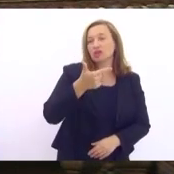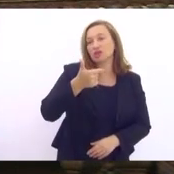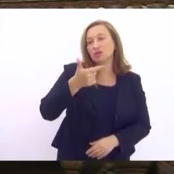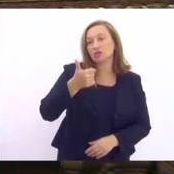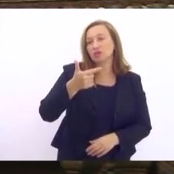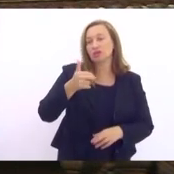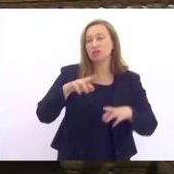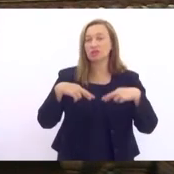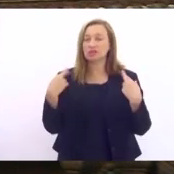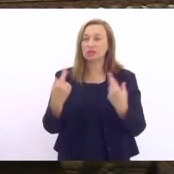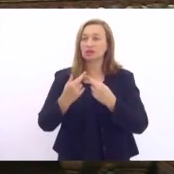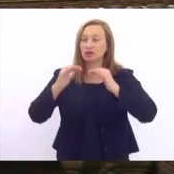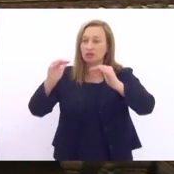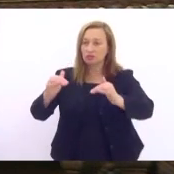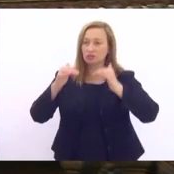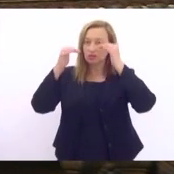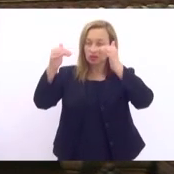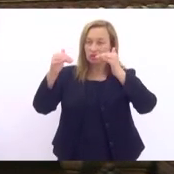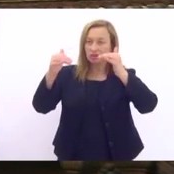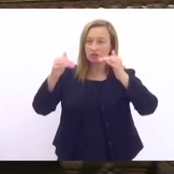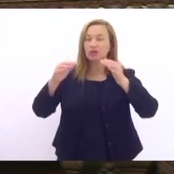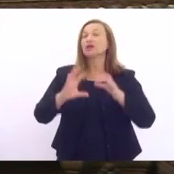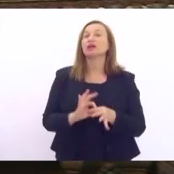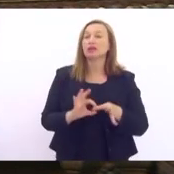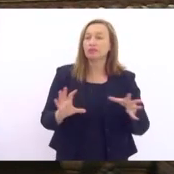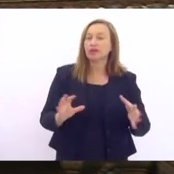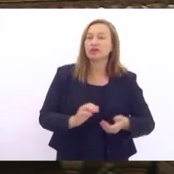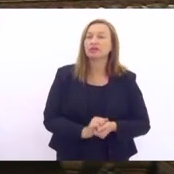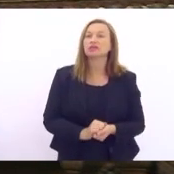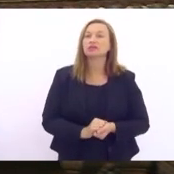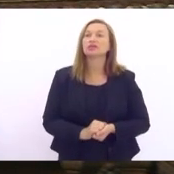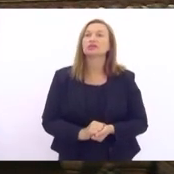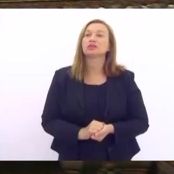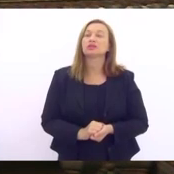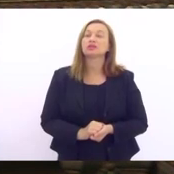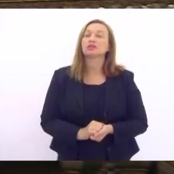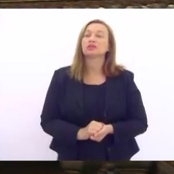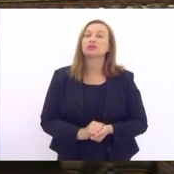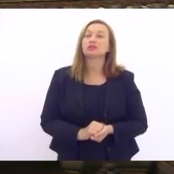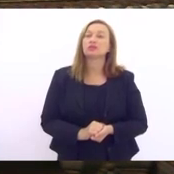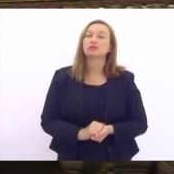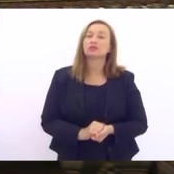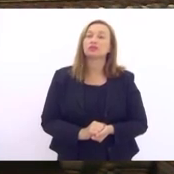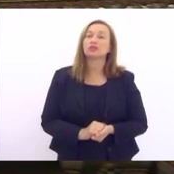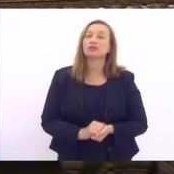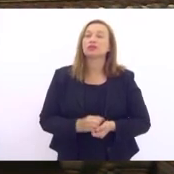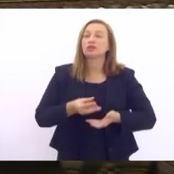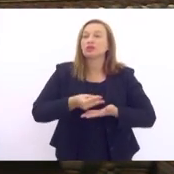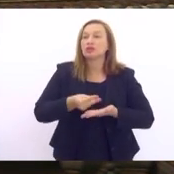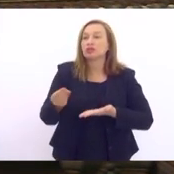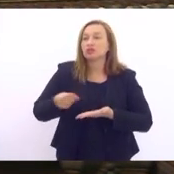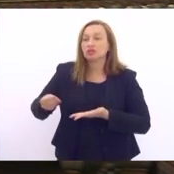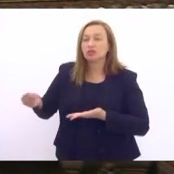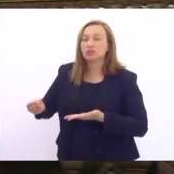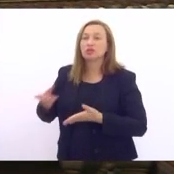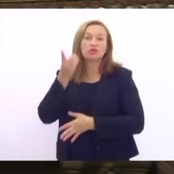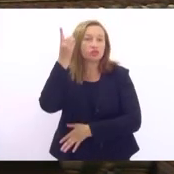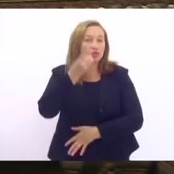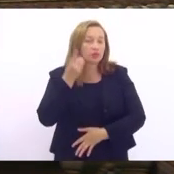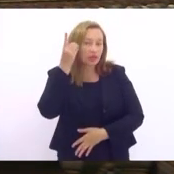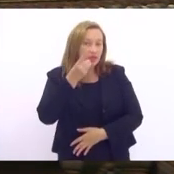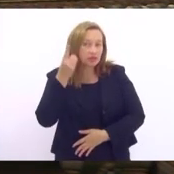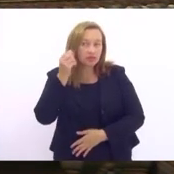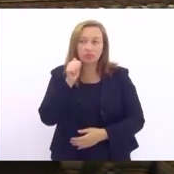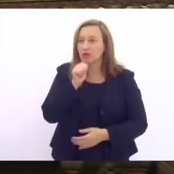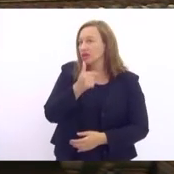extraordinárias deliberativas para as quais foram evidenciados e distribuídos aos deputados e deputadas os avulsos